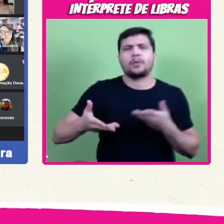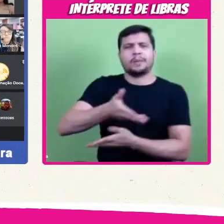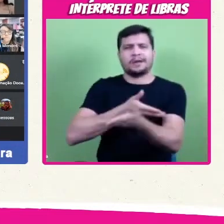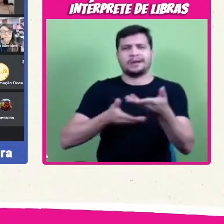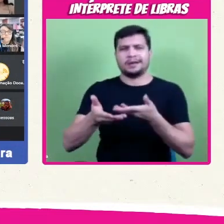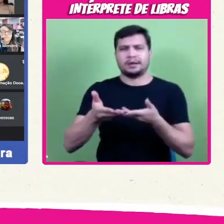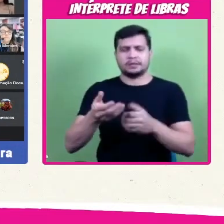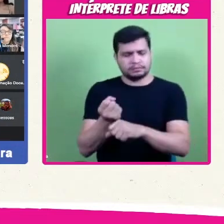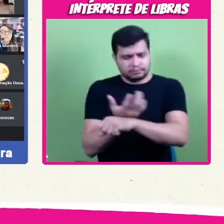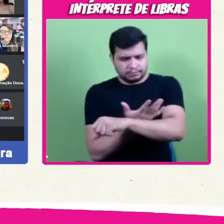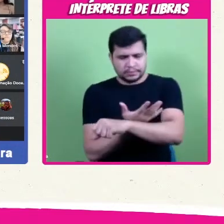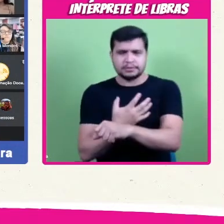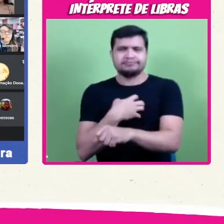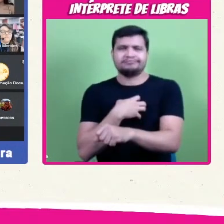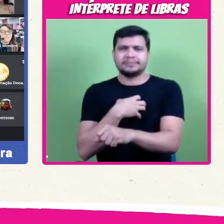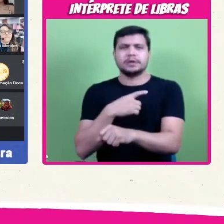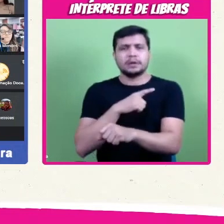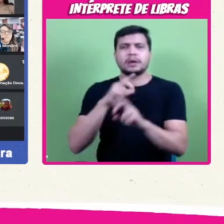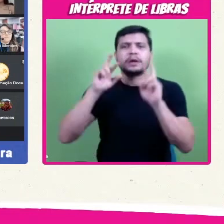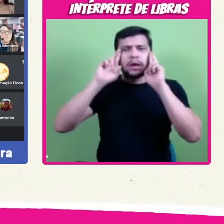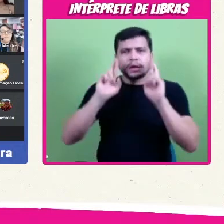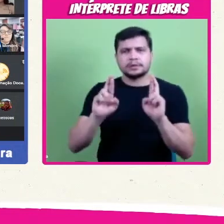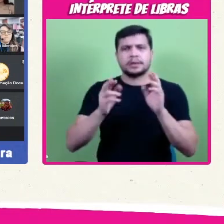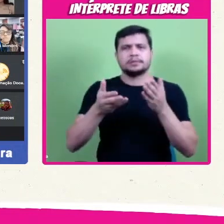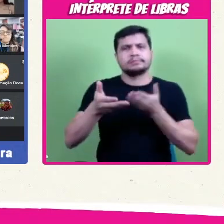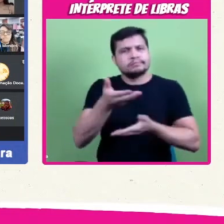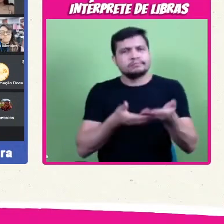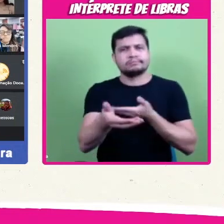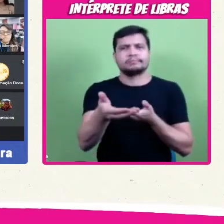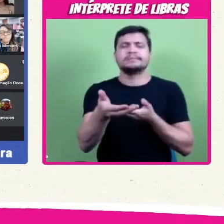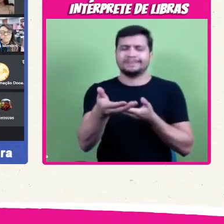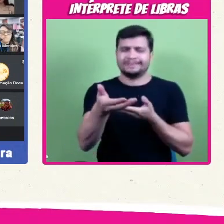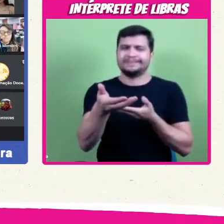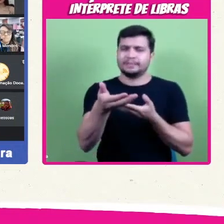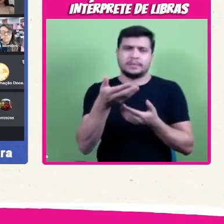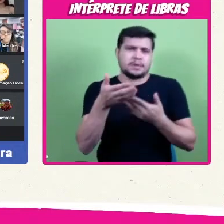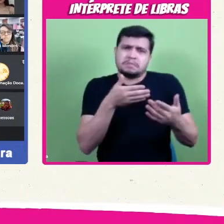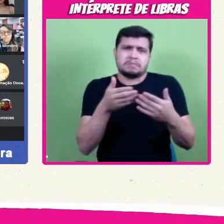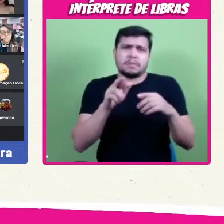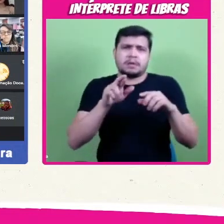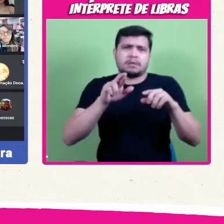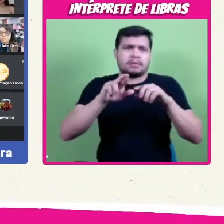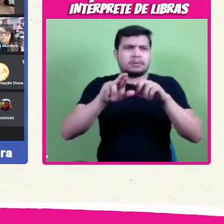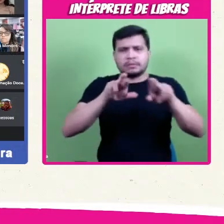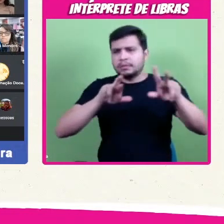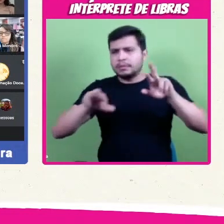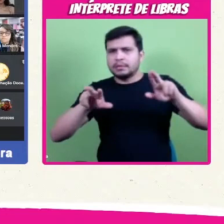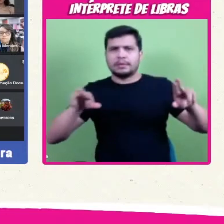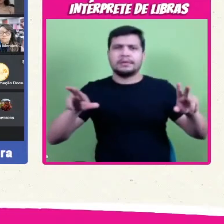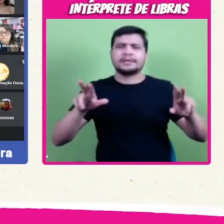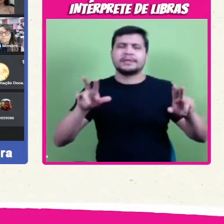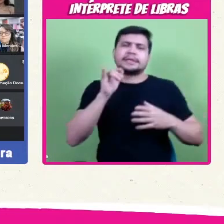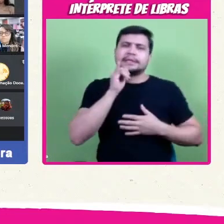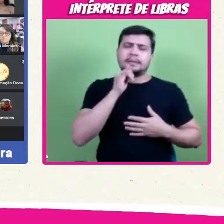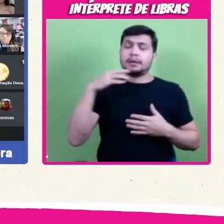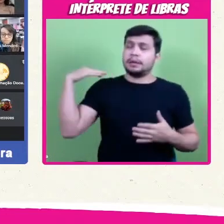possam ser respeitadas pelo que elas são, né? E aí a gente até hoje ainda luta pelo direito de ser e